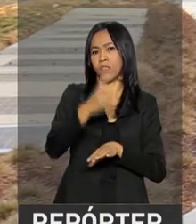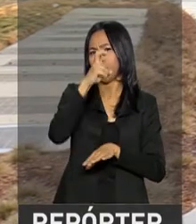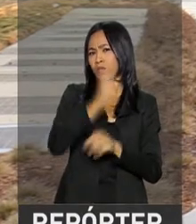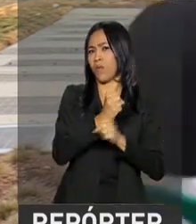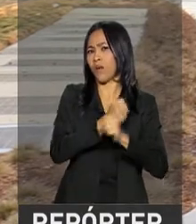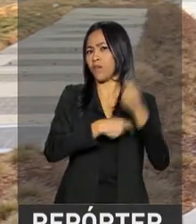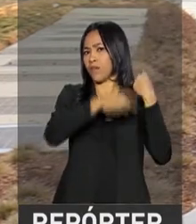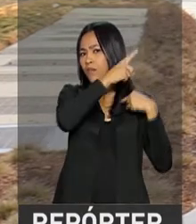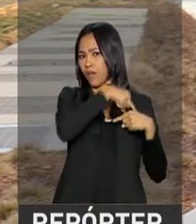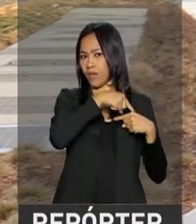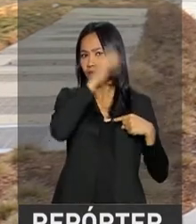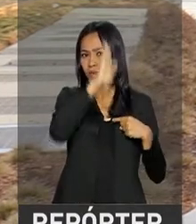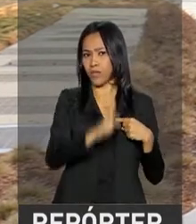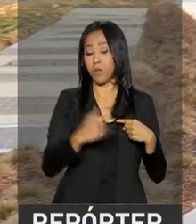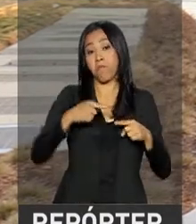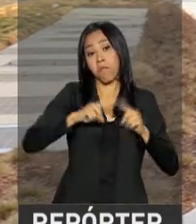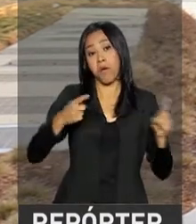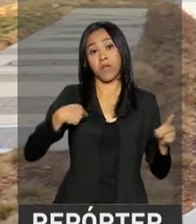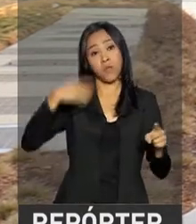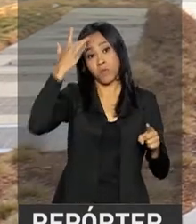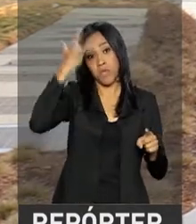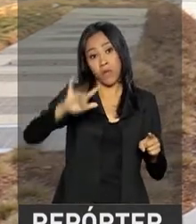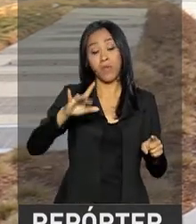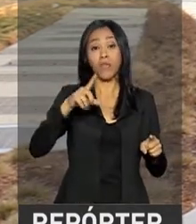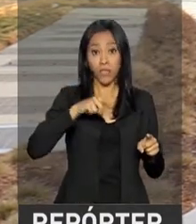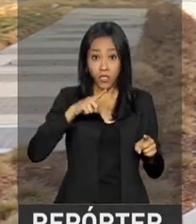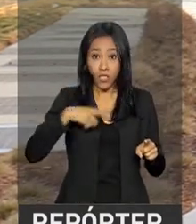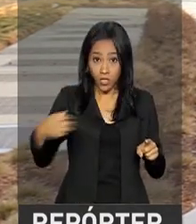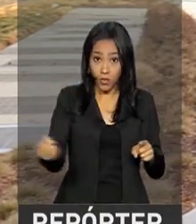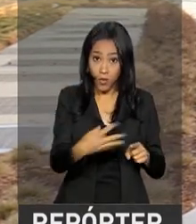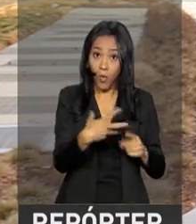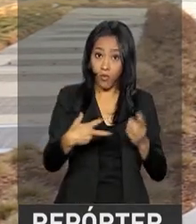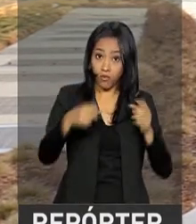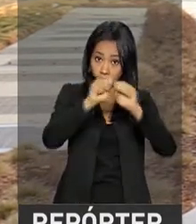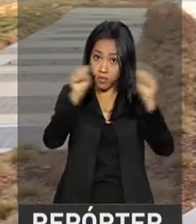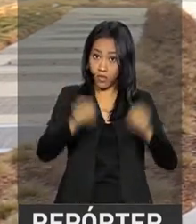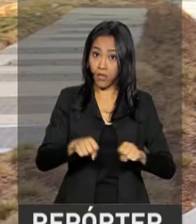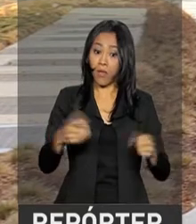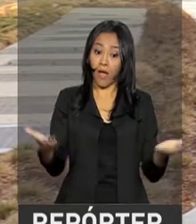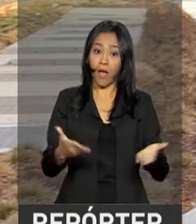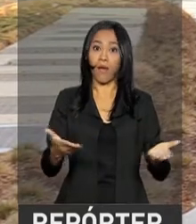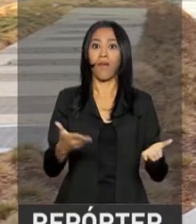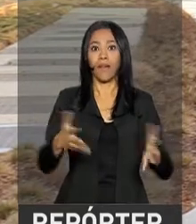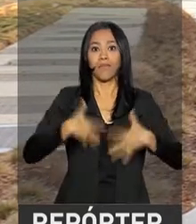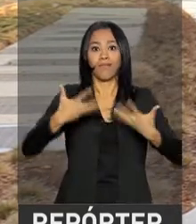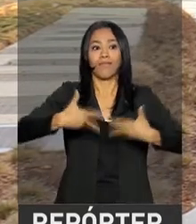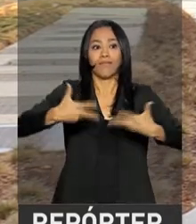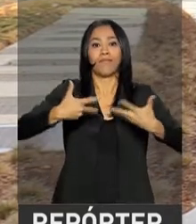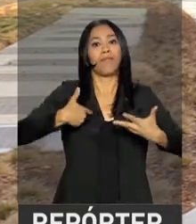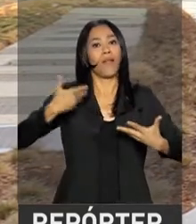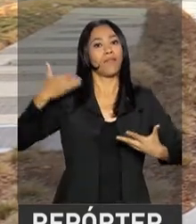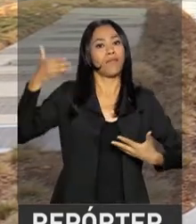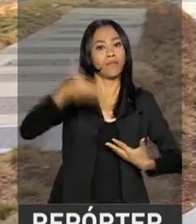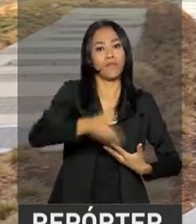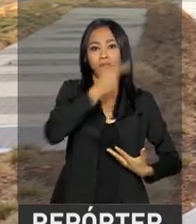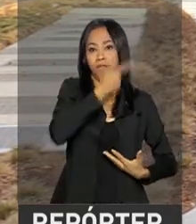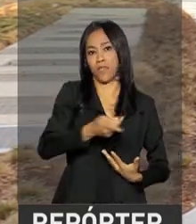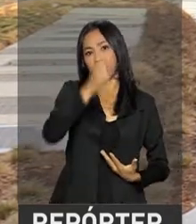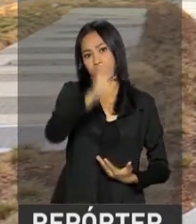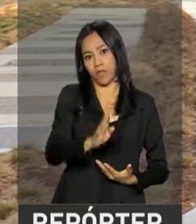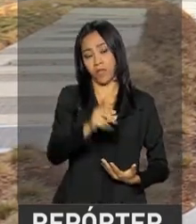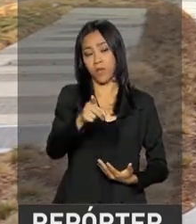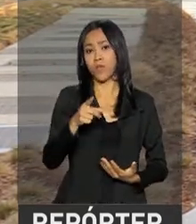atrás ele não sabia que o novo sistema existia mas diz que agora tem um incentivo a mais para visitar o país